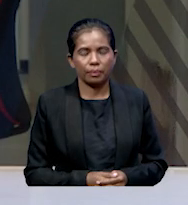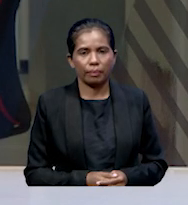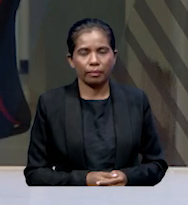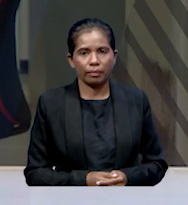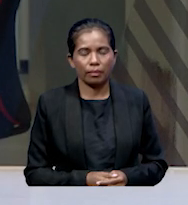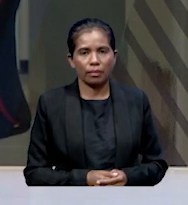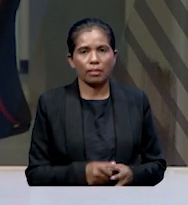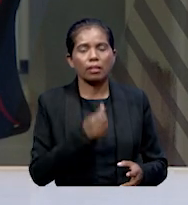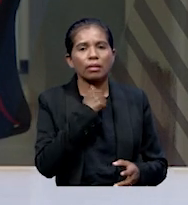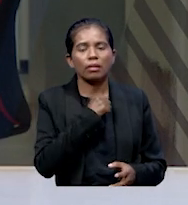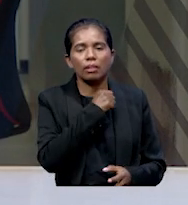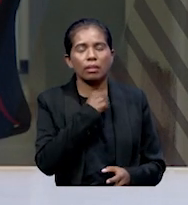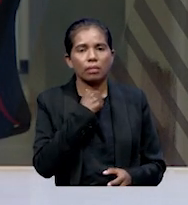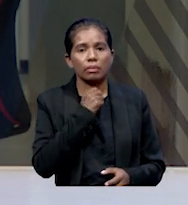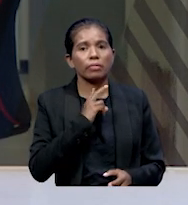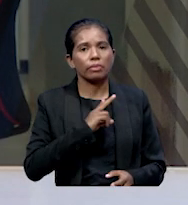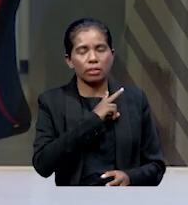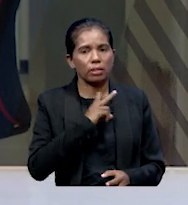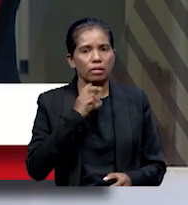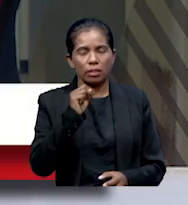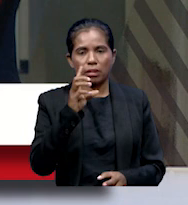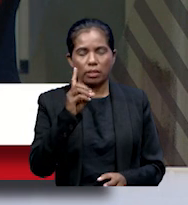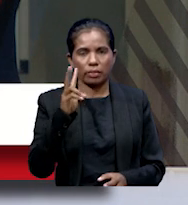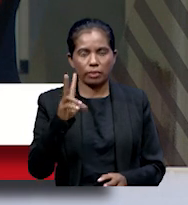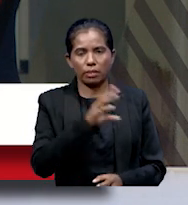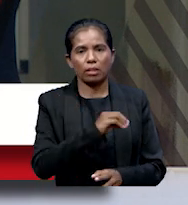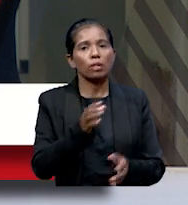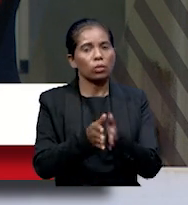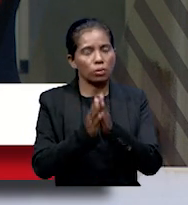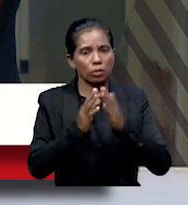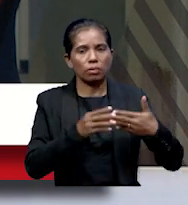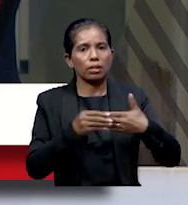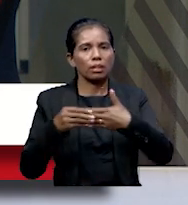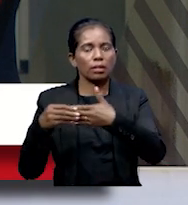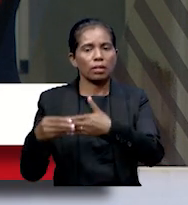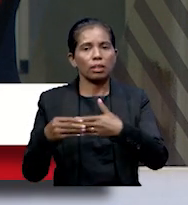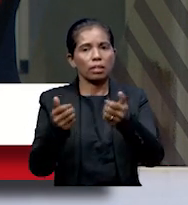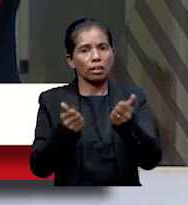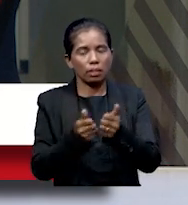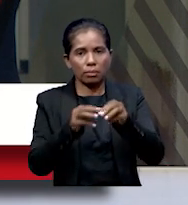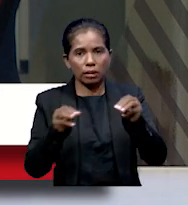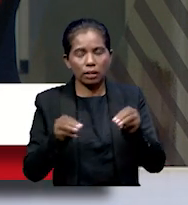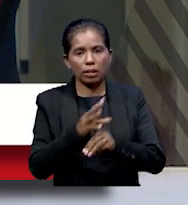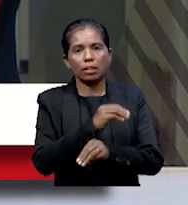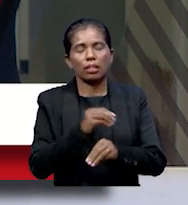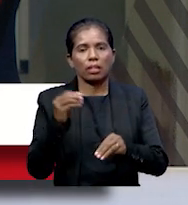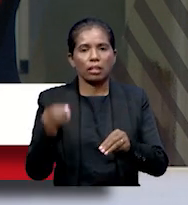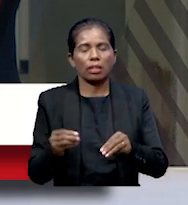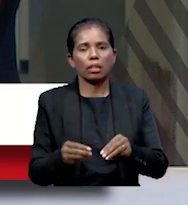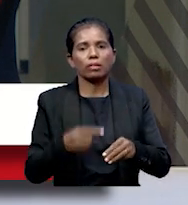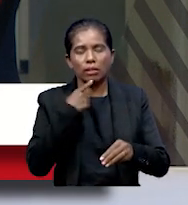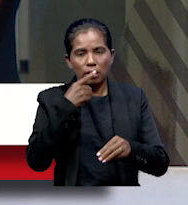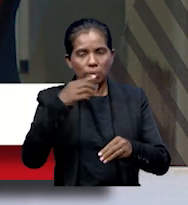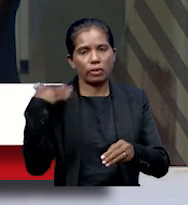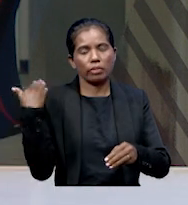Dom Virgílio Cardeal do Carmo da Silva, SDB, o suba líder arte marcial Sira, a Tuhaquia que foi em Sira e